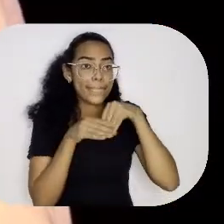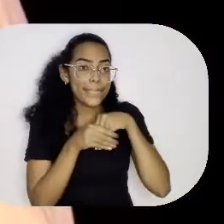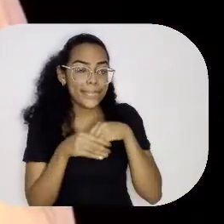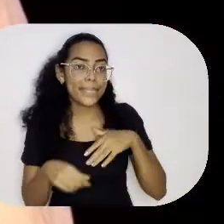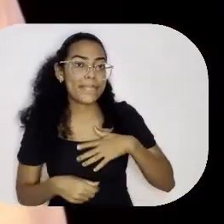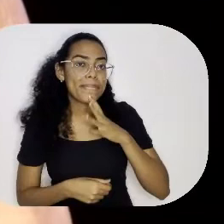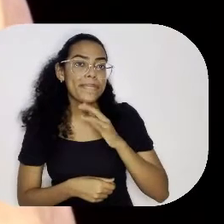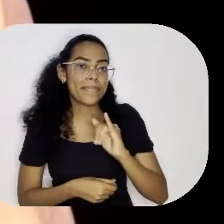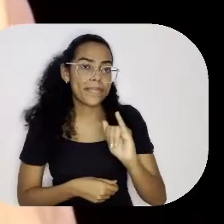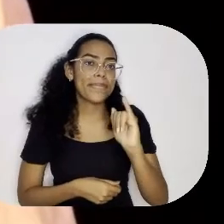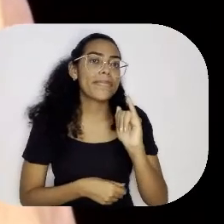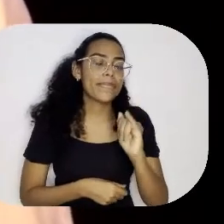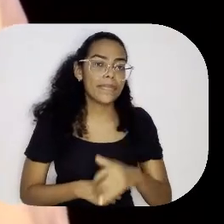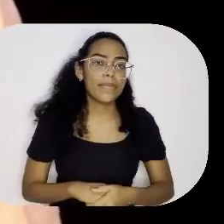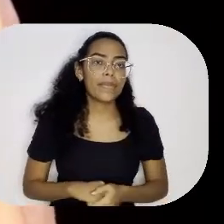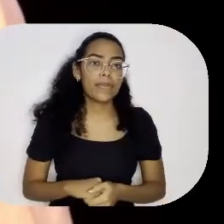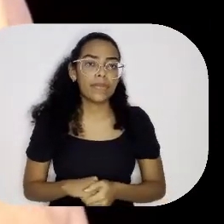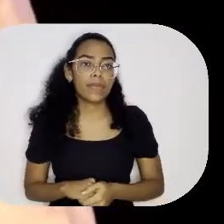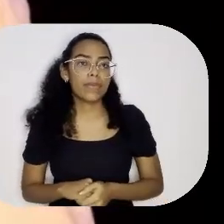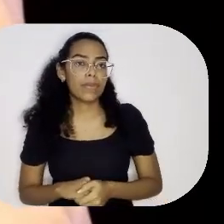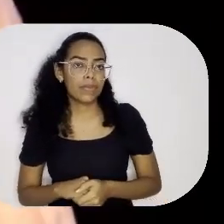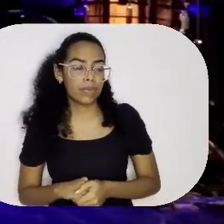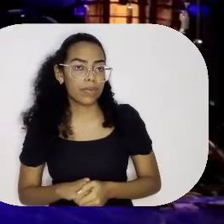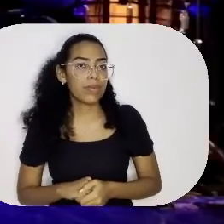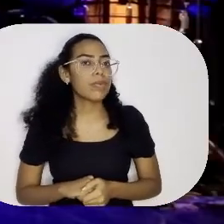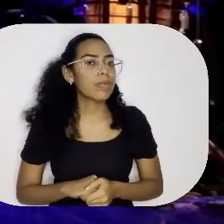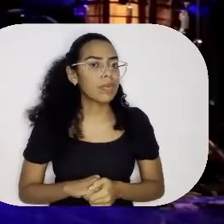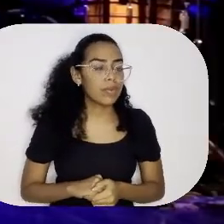sei que carrego meu pai